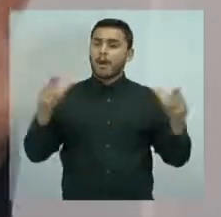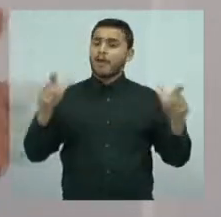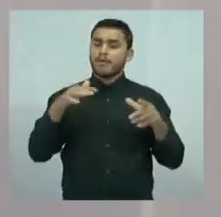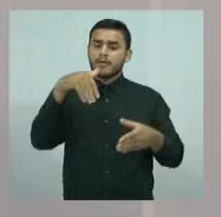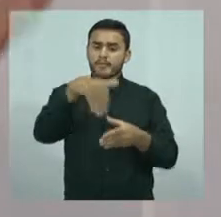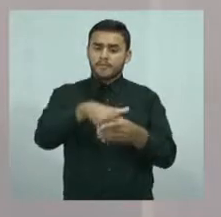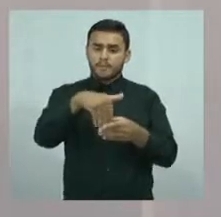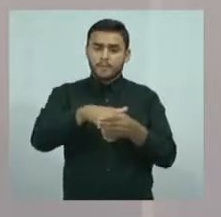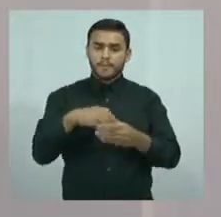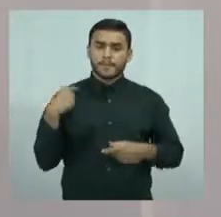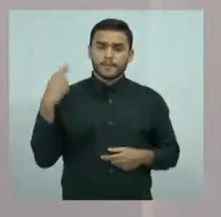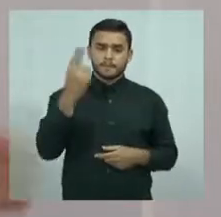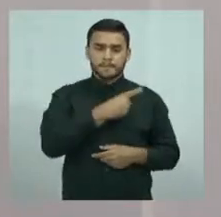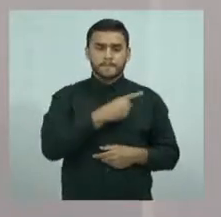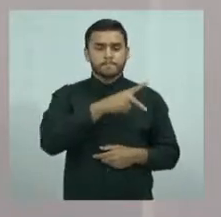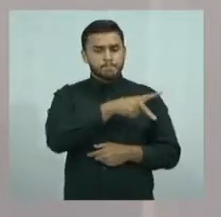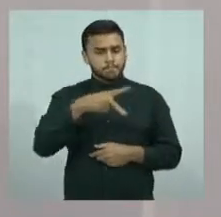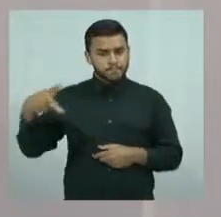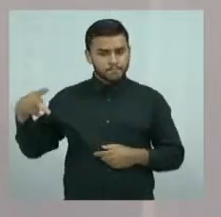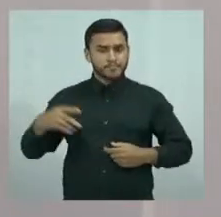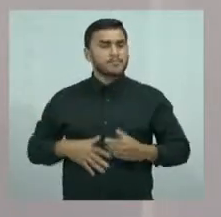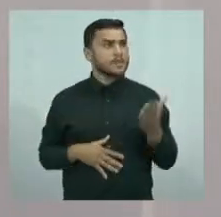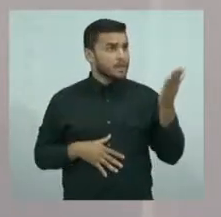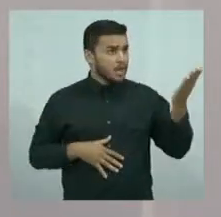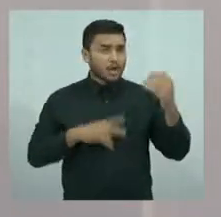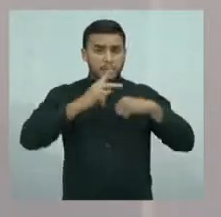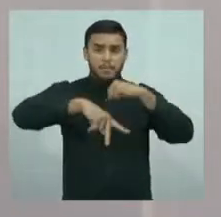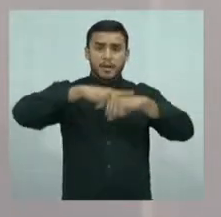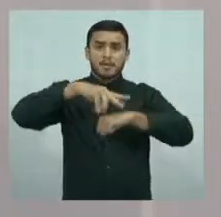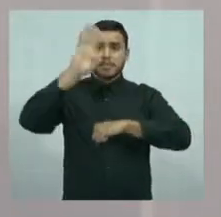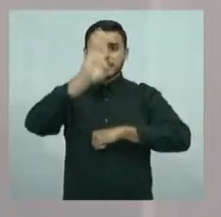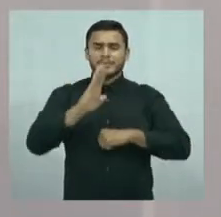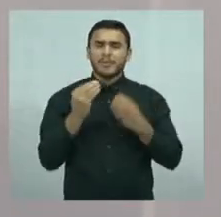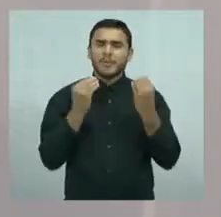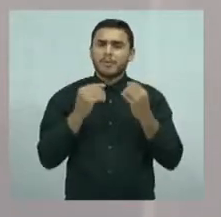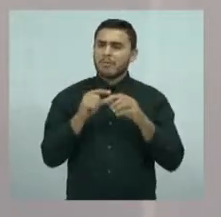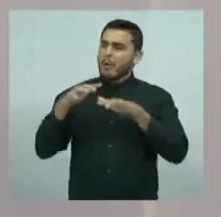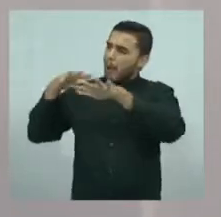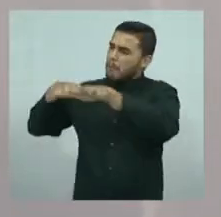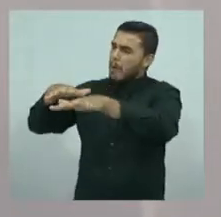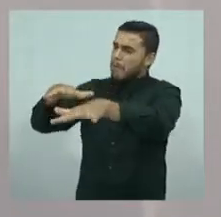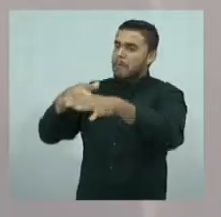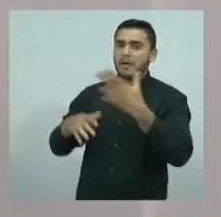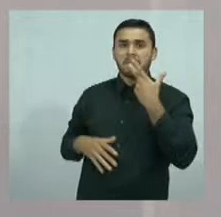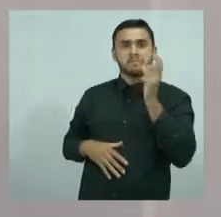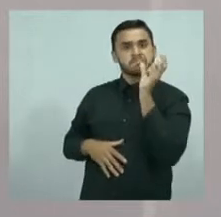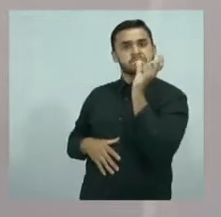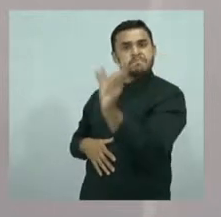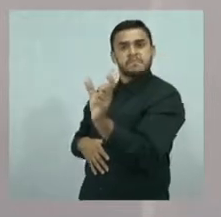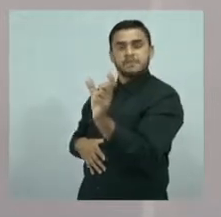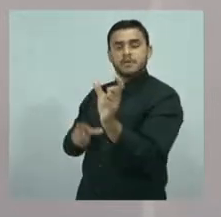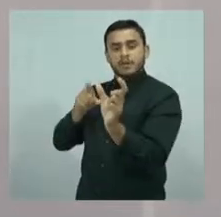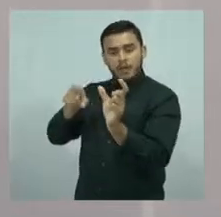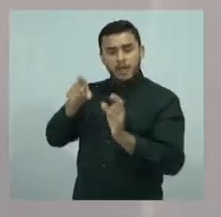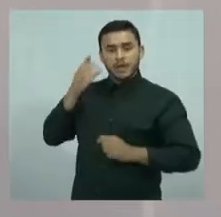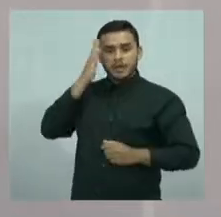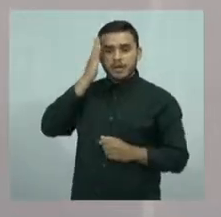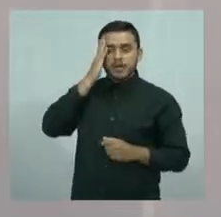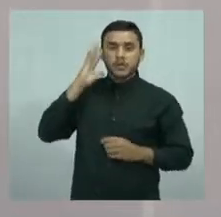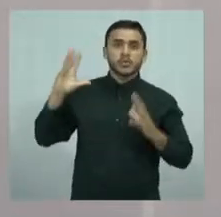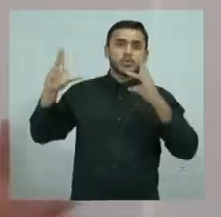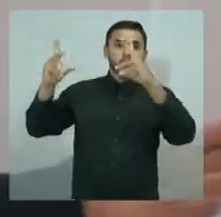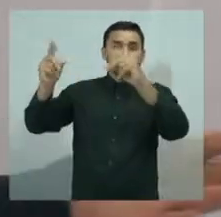é o nosso presidente do nosso país. Lamentavelmente, essa fala dele insultou os estudantes. E dia